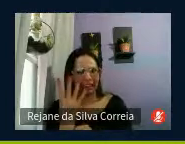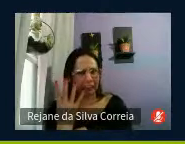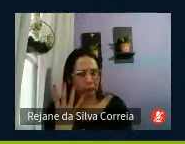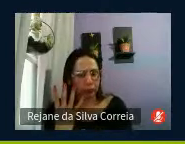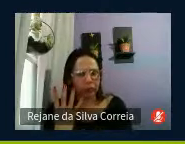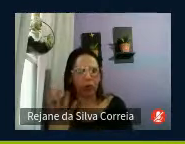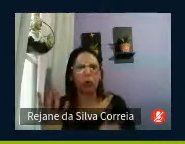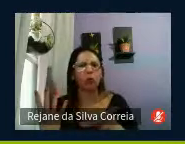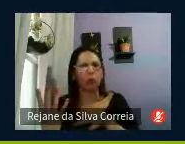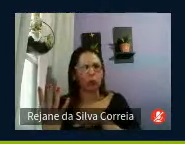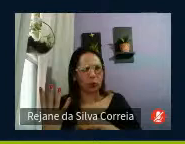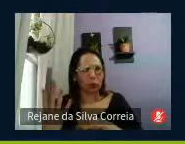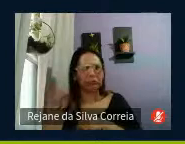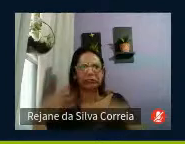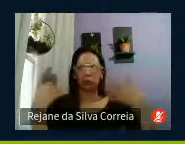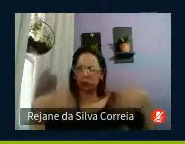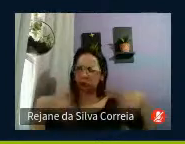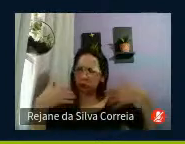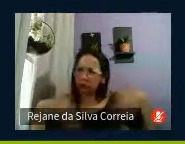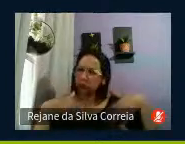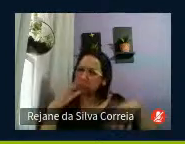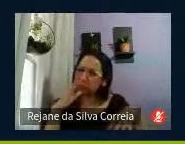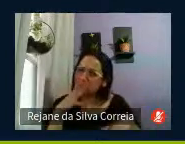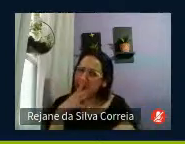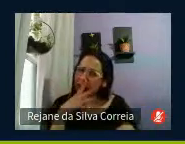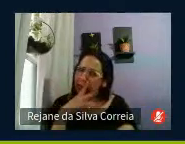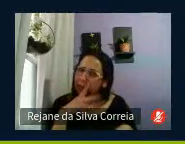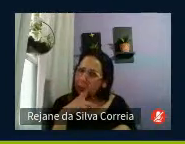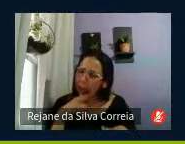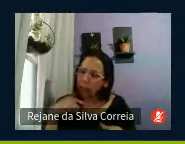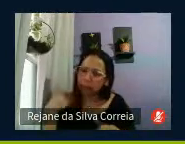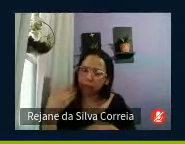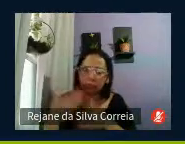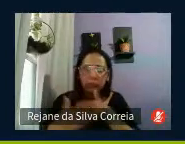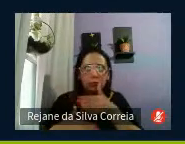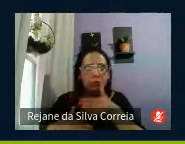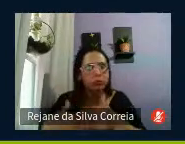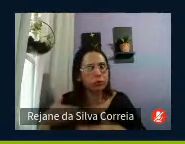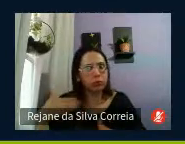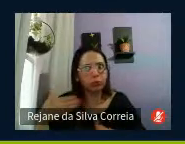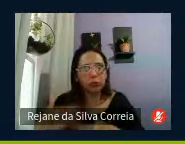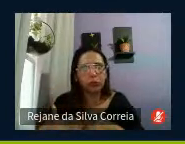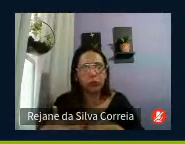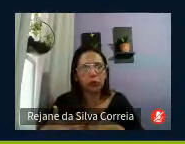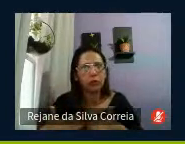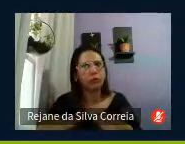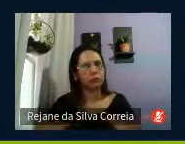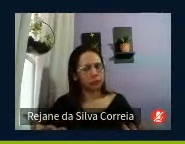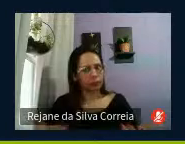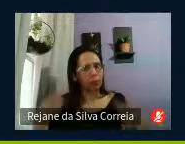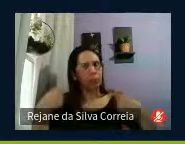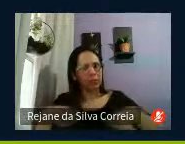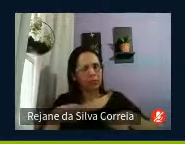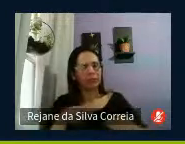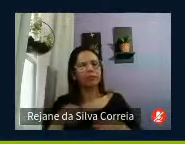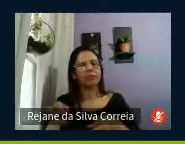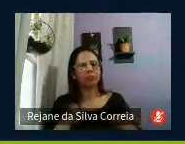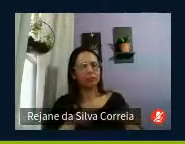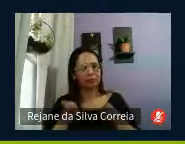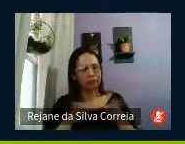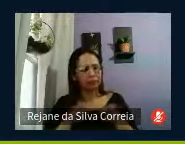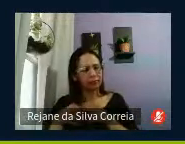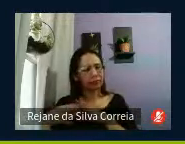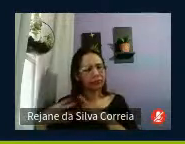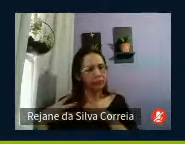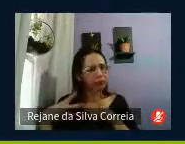conhecimento nesse processo inclusivo e perceber que havia necessidade de uma regulamentação para